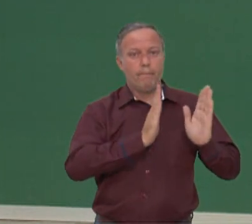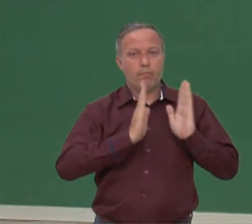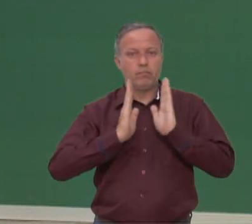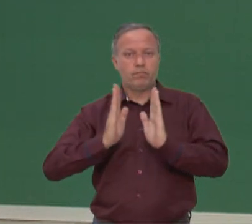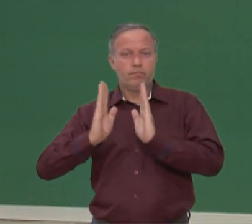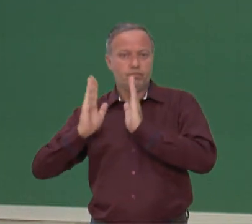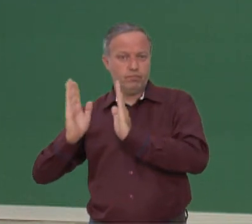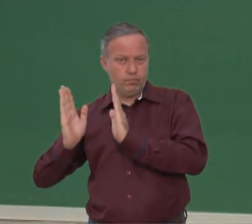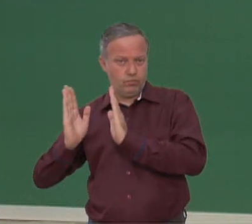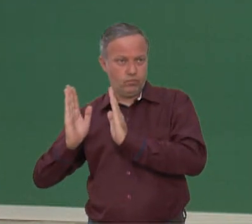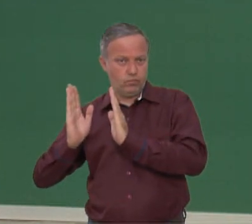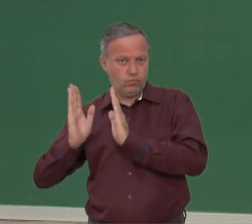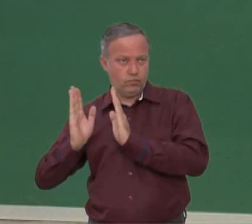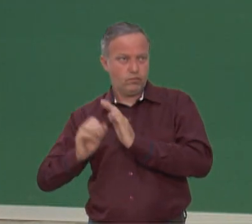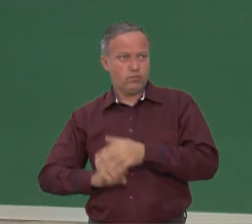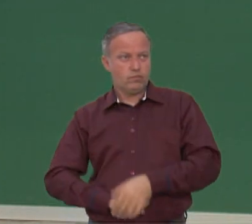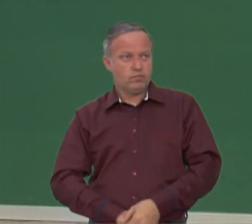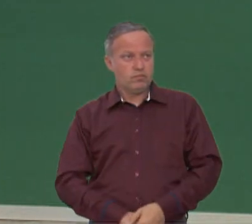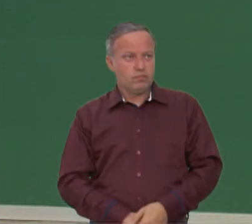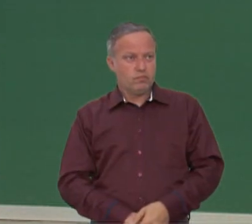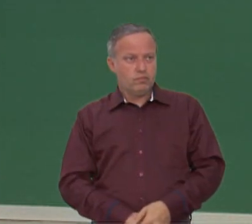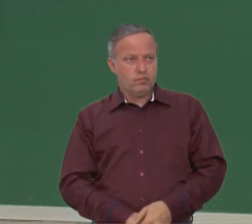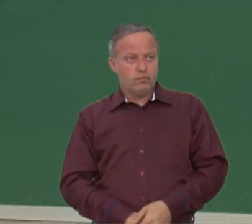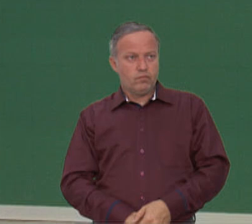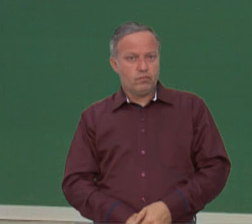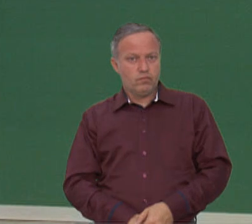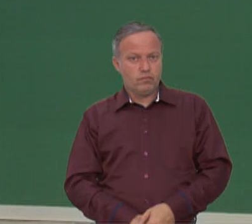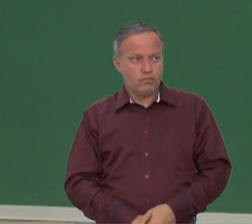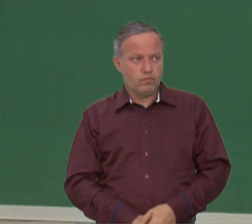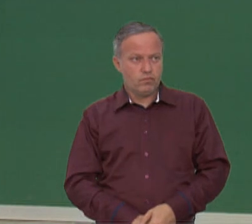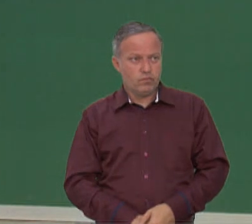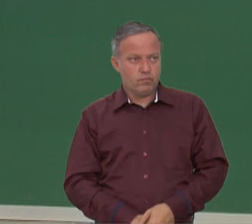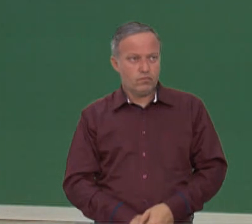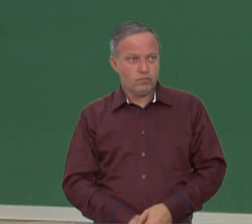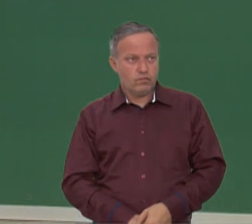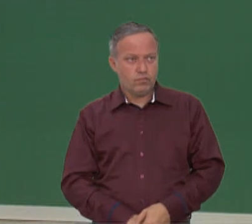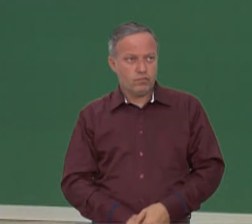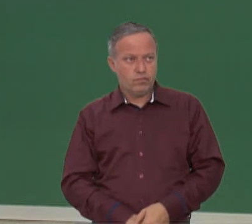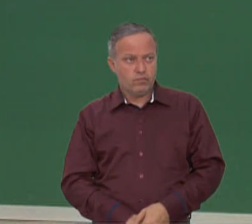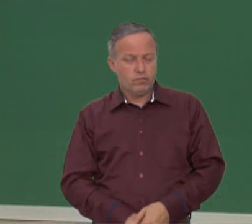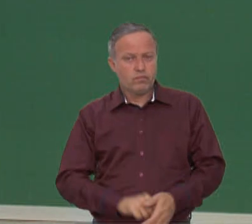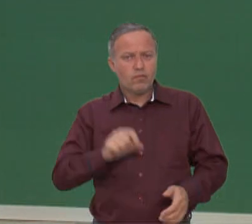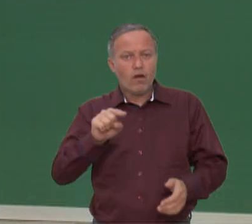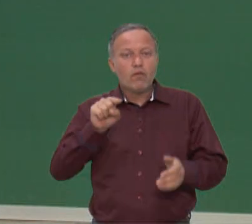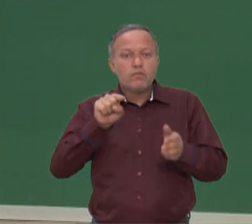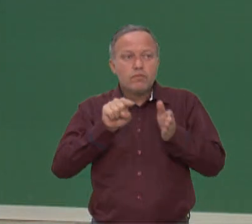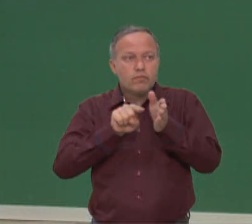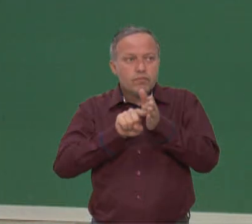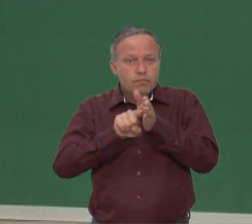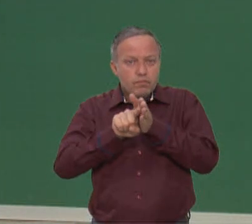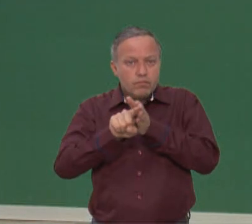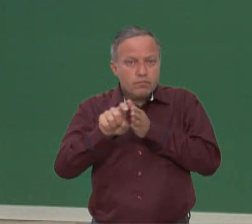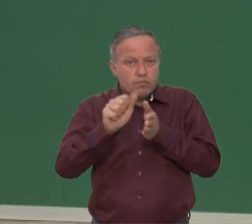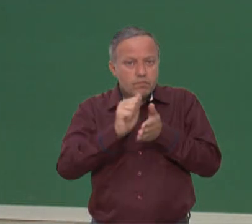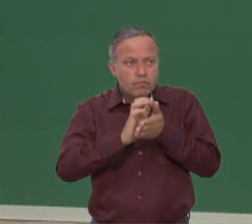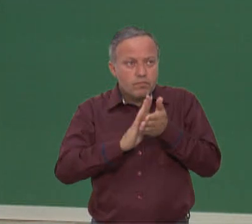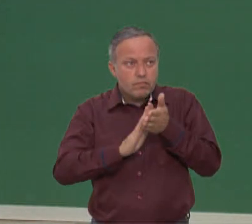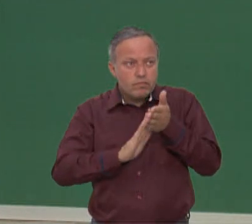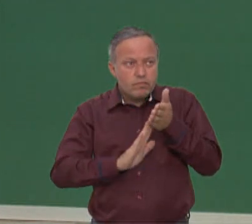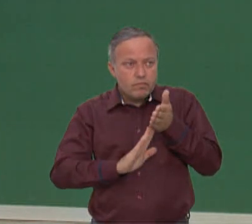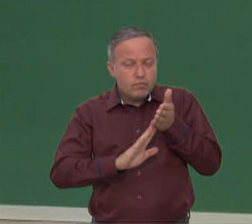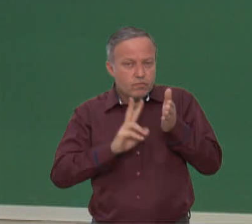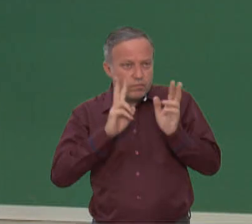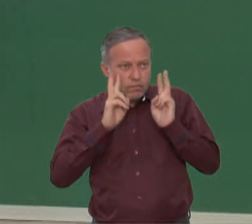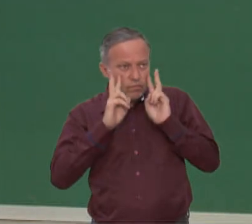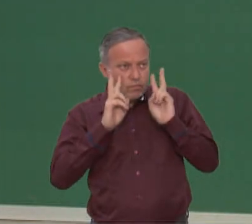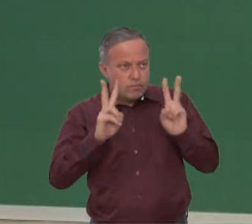de equivalência, certo? Então, vamos ali à nossa próxima tela. Então, temos mais um exercício e vamos dar